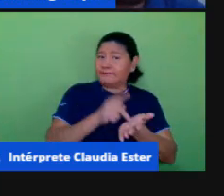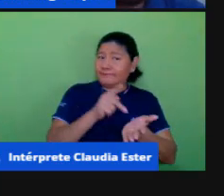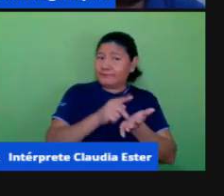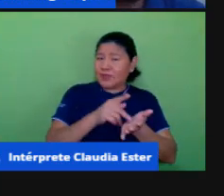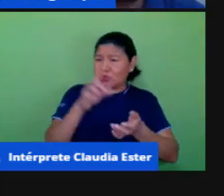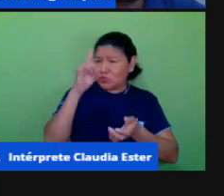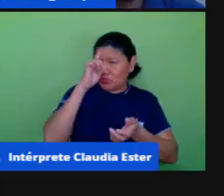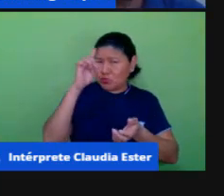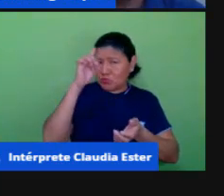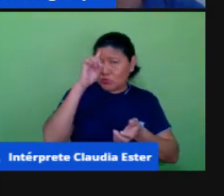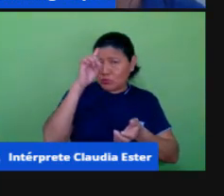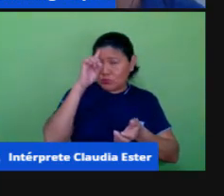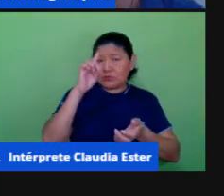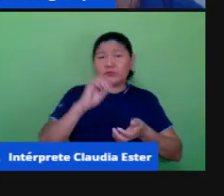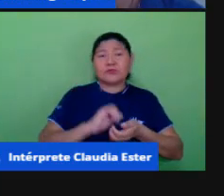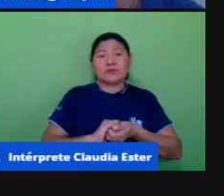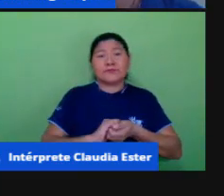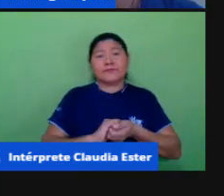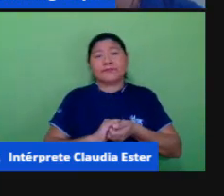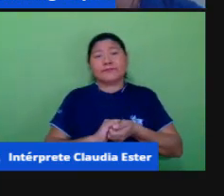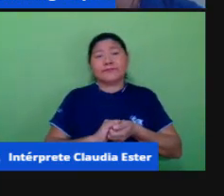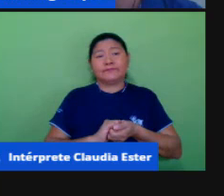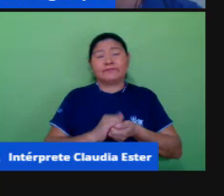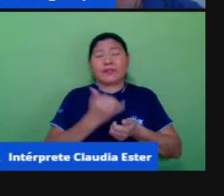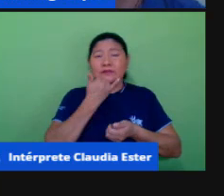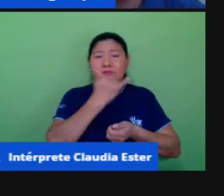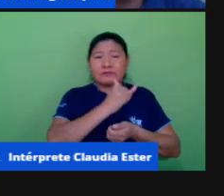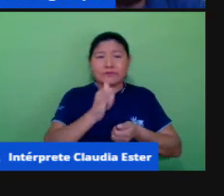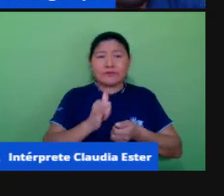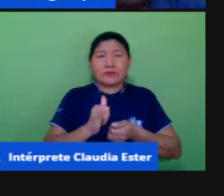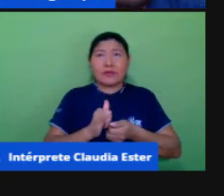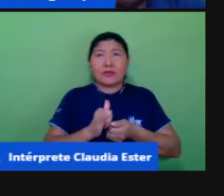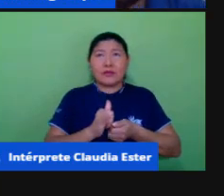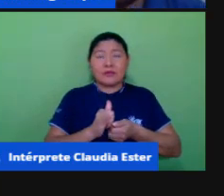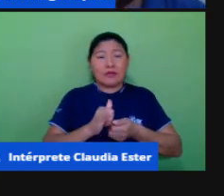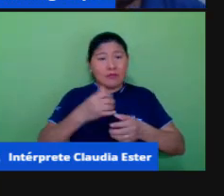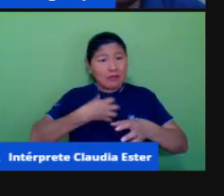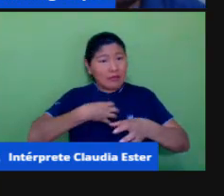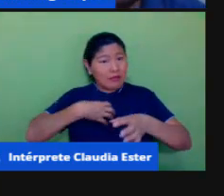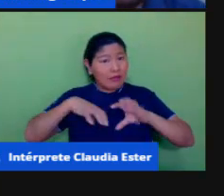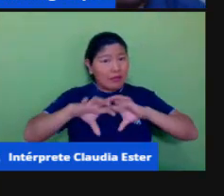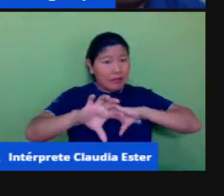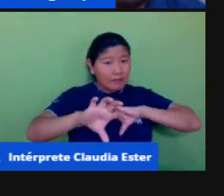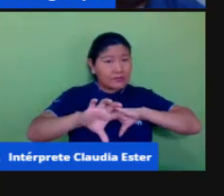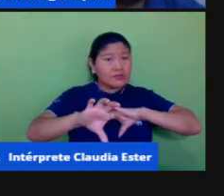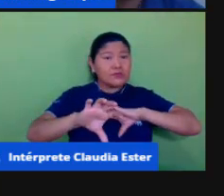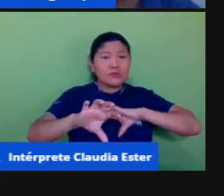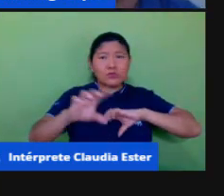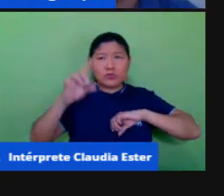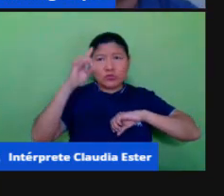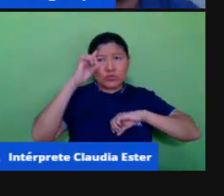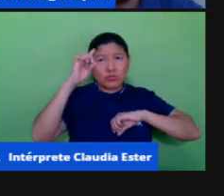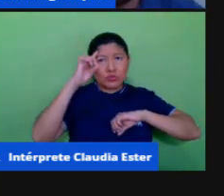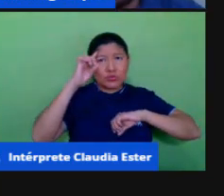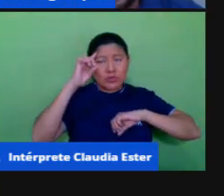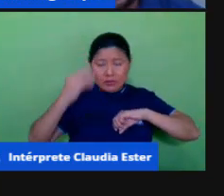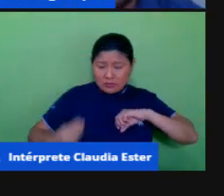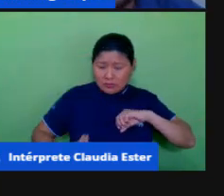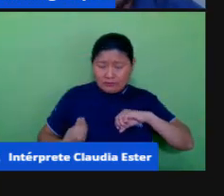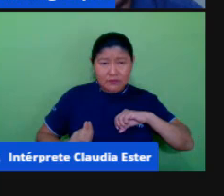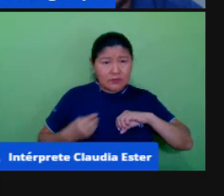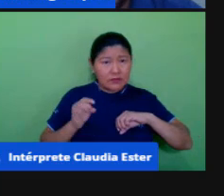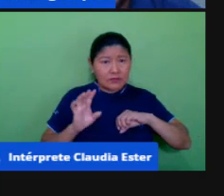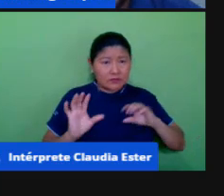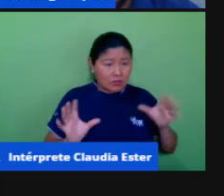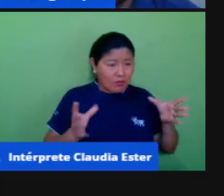vida, perdão, expressei mal, está sendo pedida na nossa vida. A empatia ela é importante não só dentro do contexto